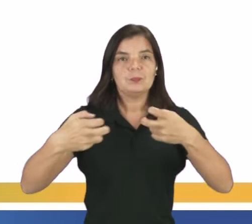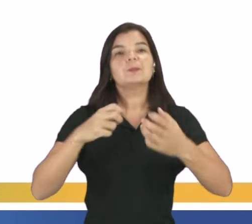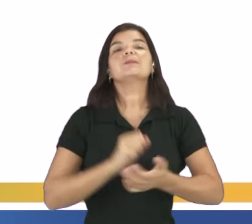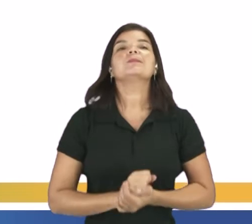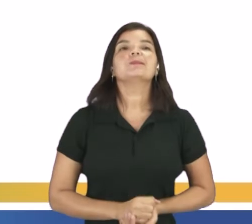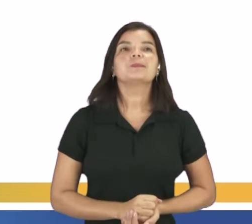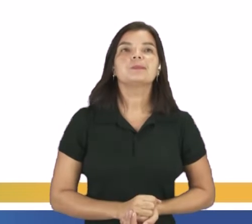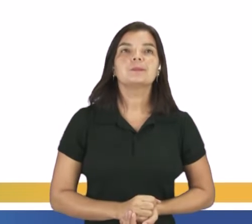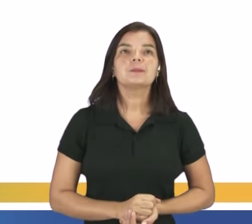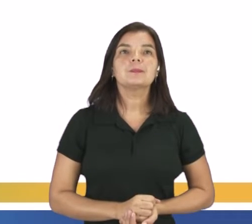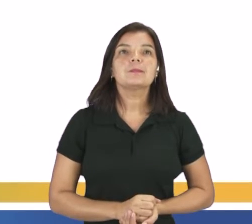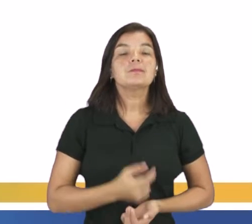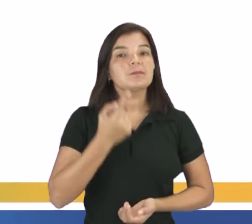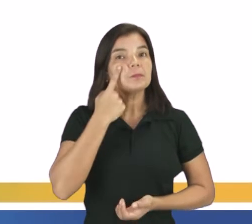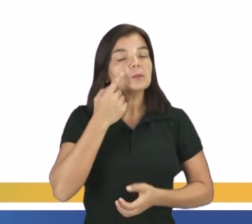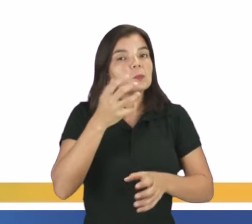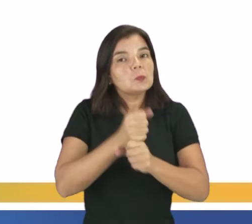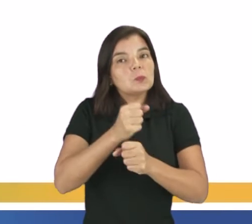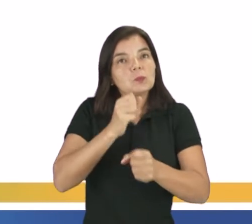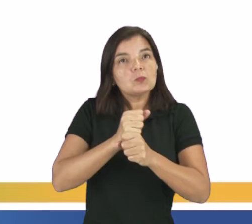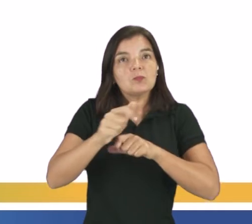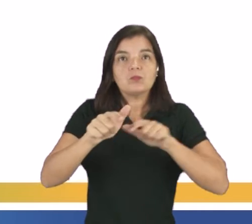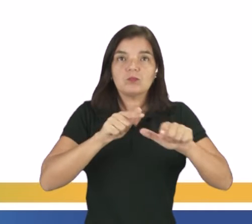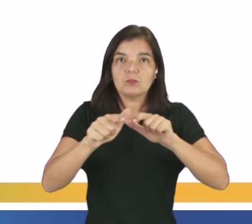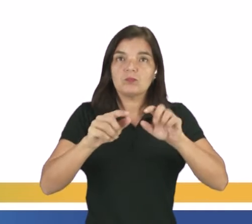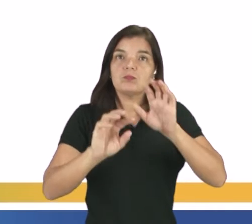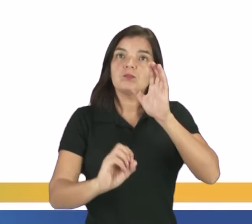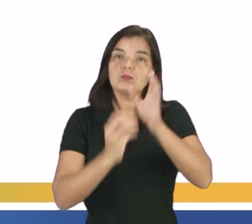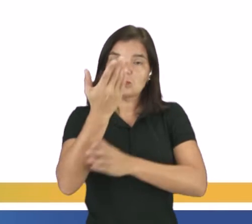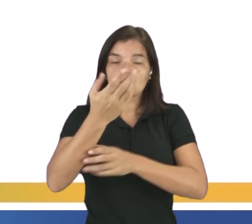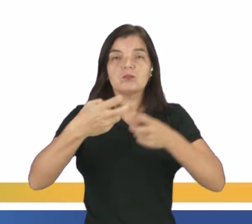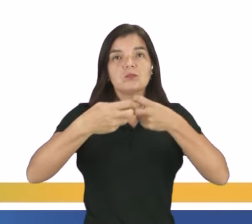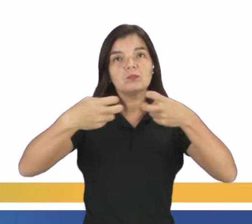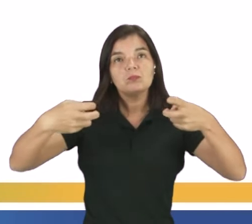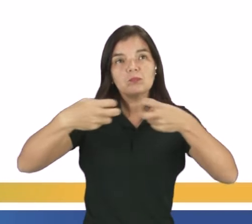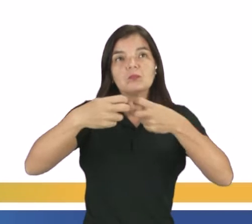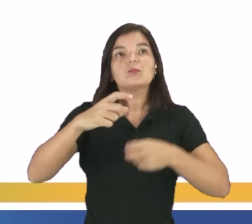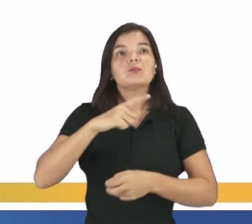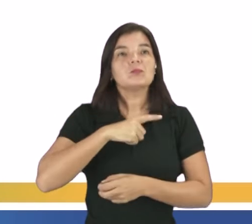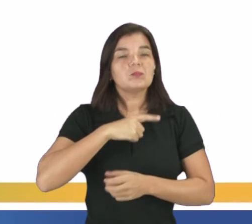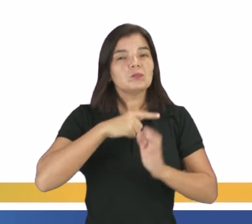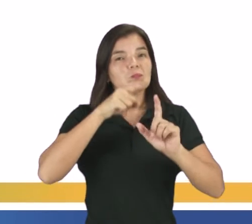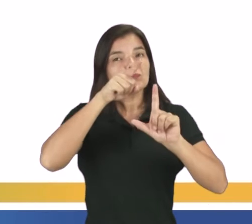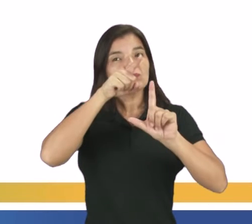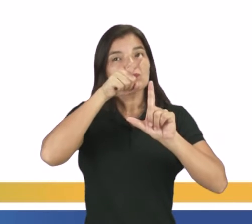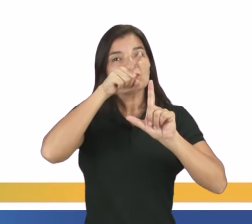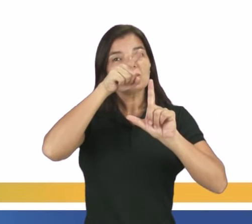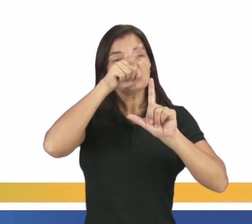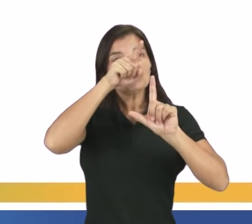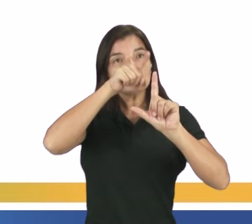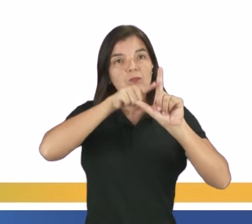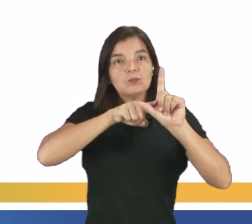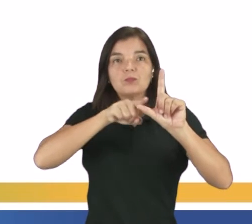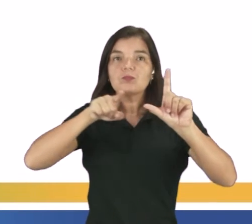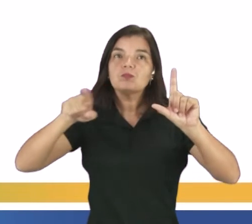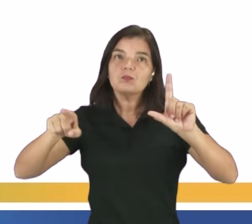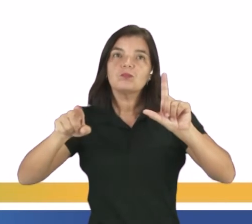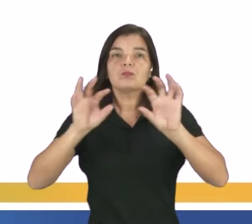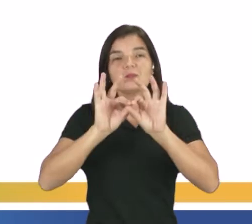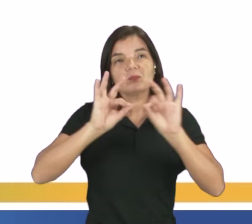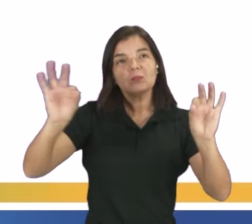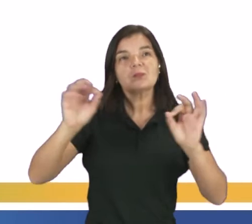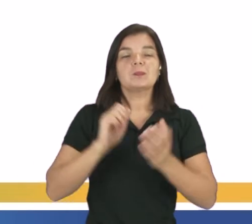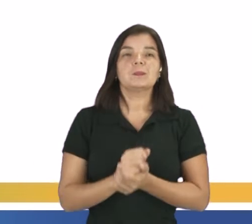exerce. A fim de calcularmos o trabalho realizado pela força elástica, faremos o gráfico da força em função da